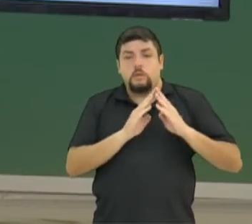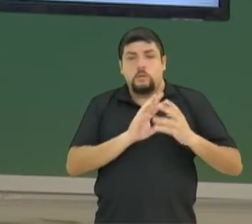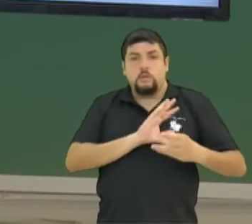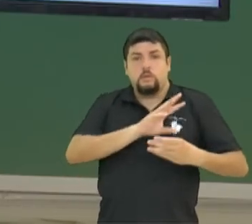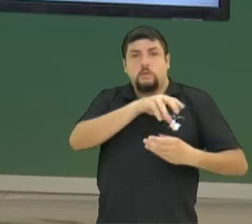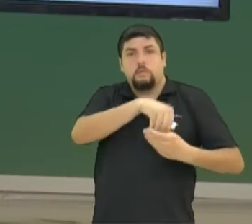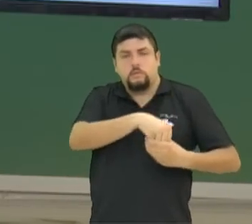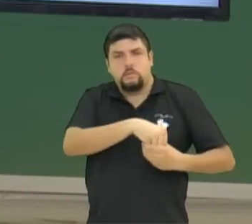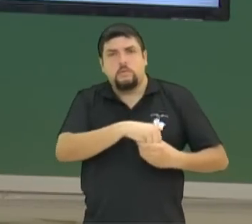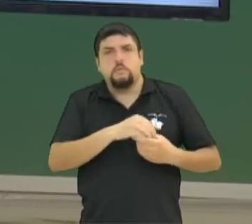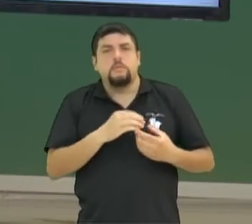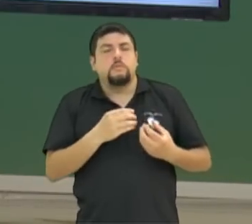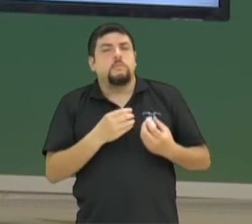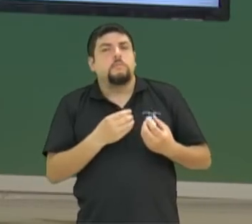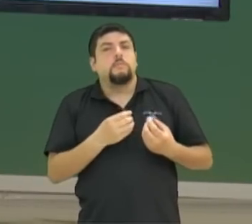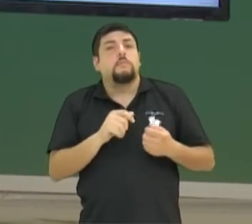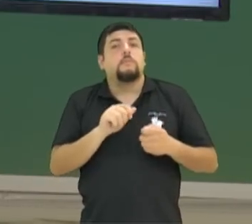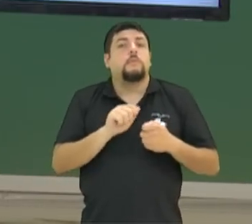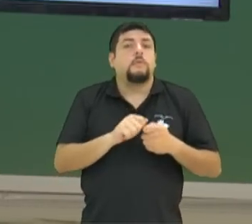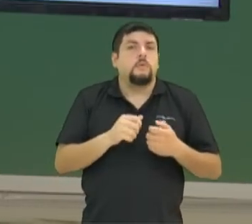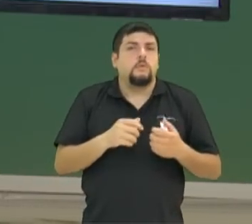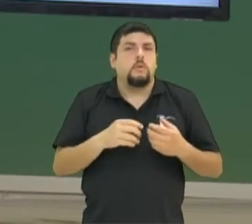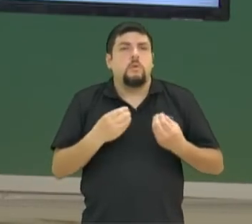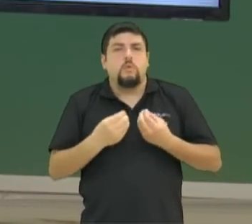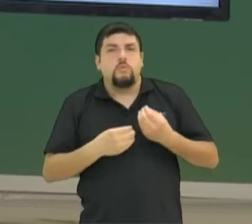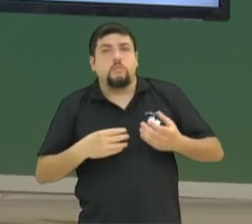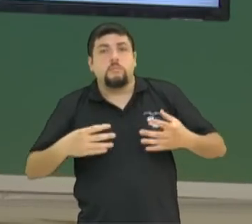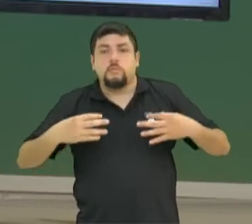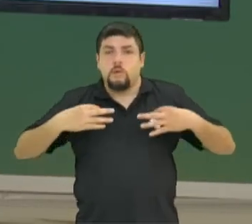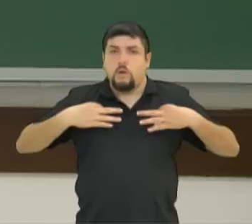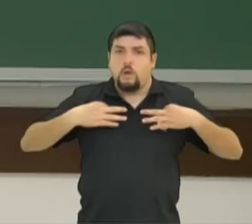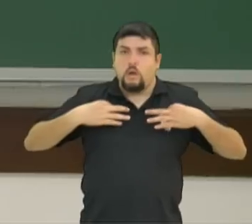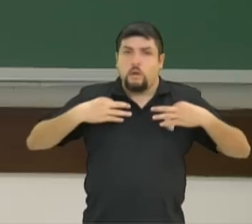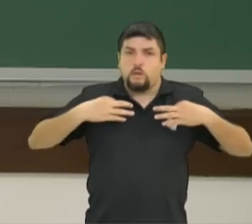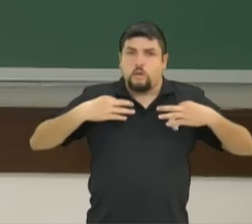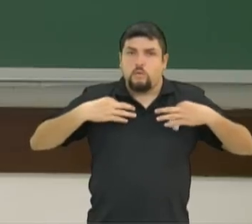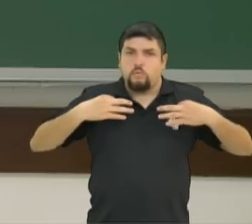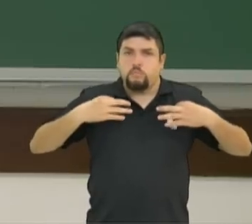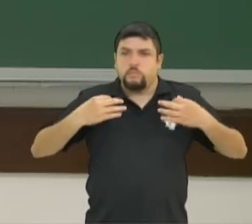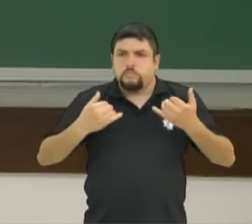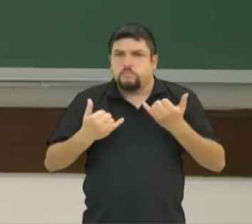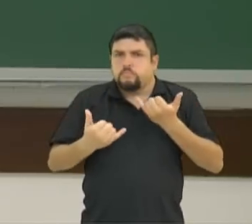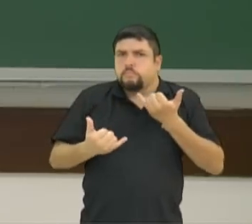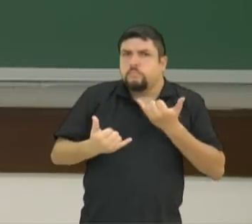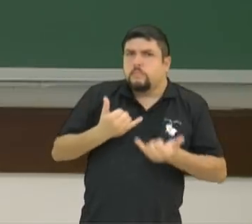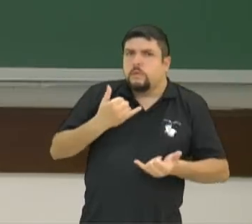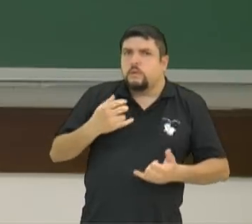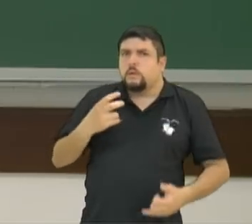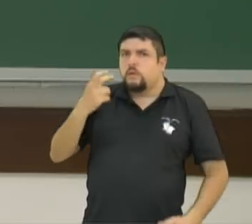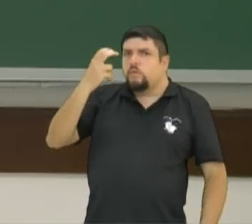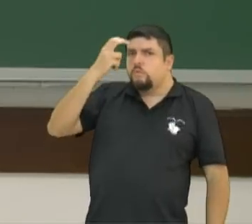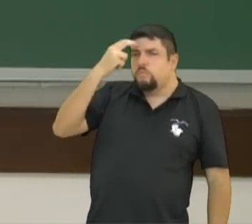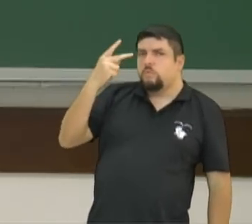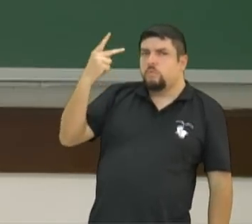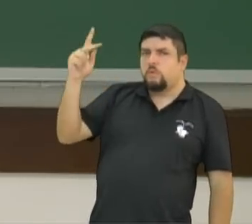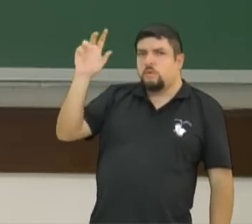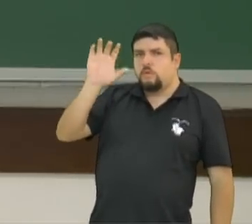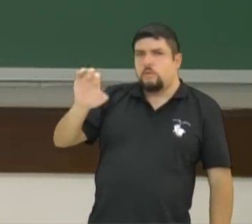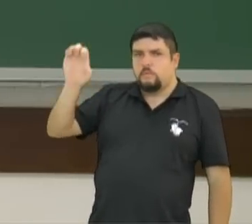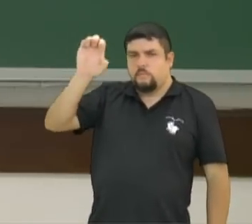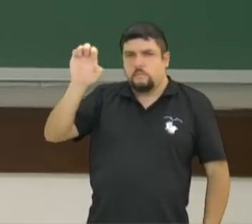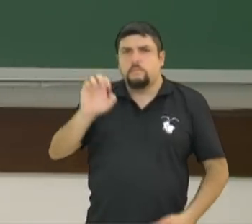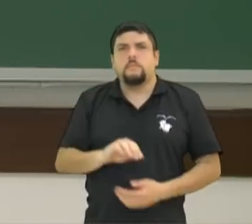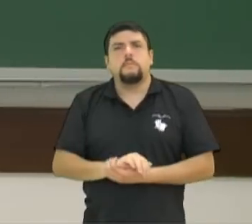desse trabalho doméstico, né? Até com roupas que muito se assemelhavam à cultura europeia, né? Então a gente tem essa